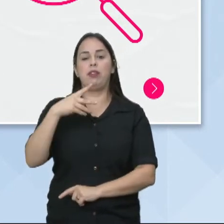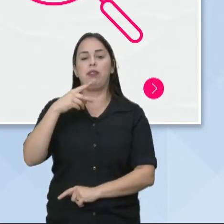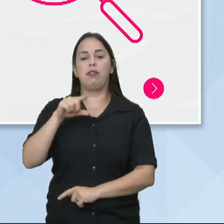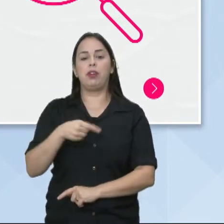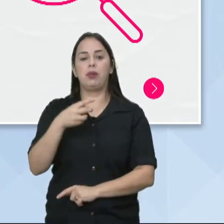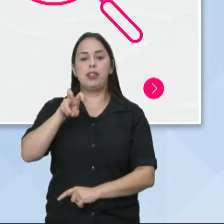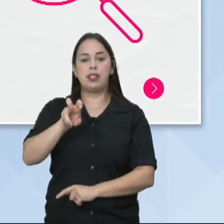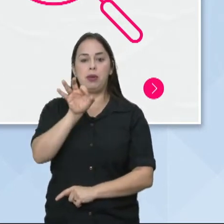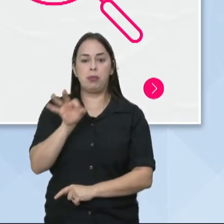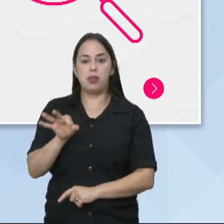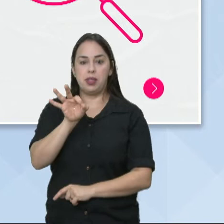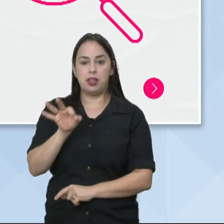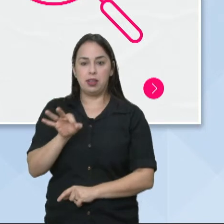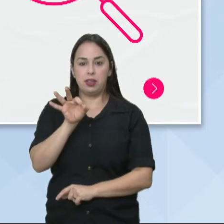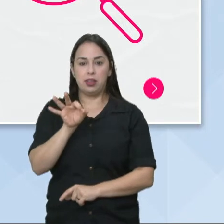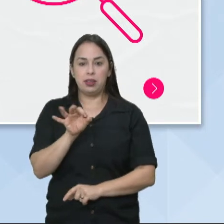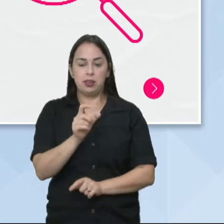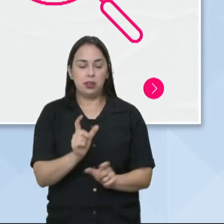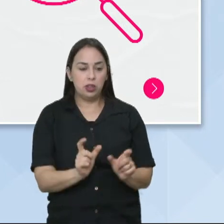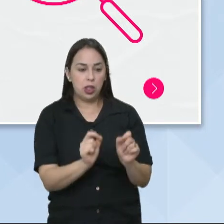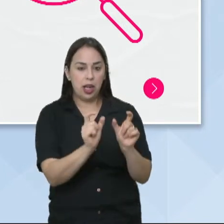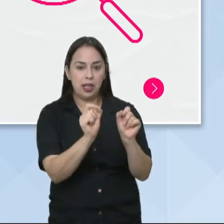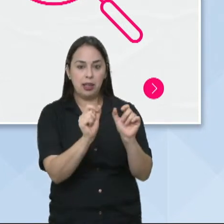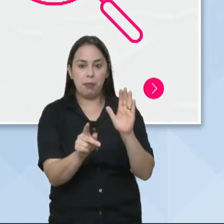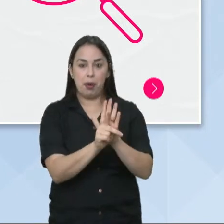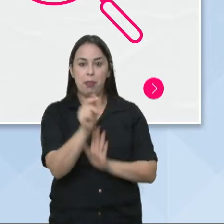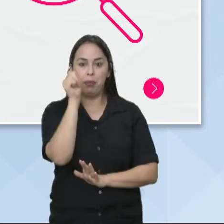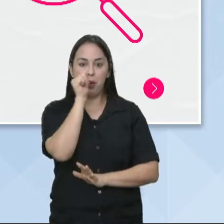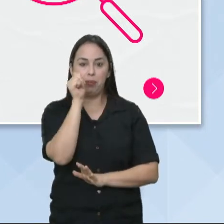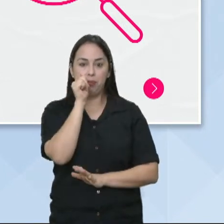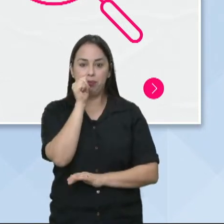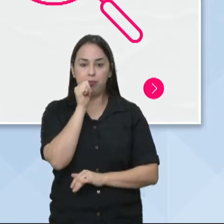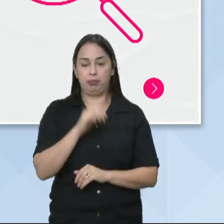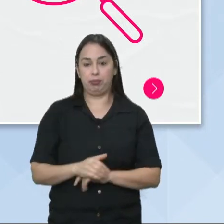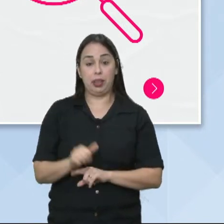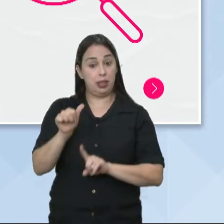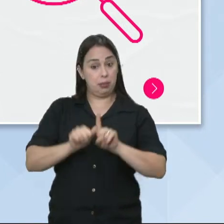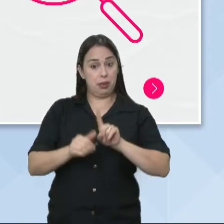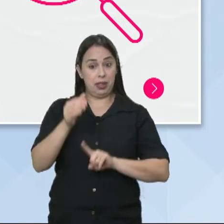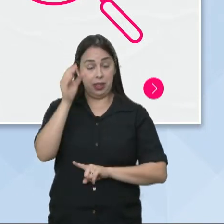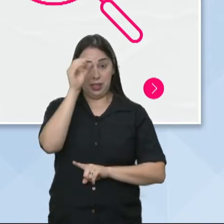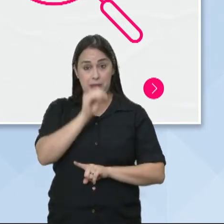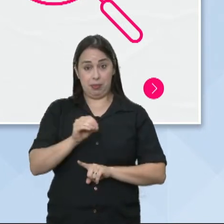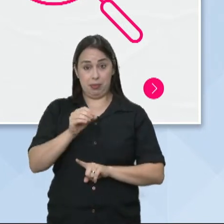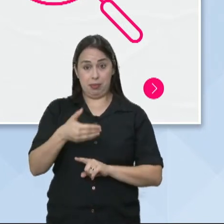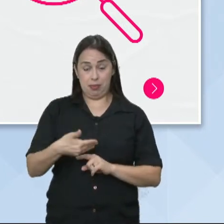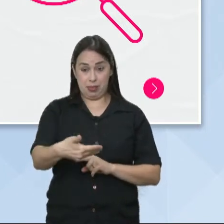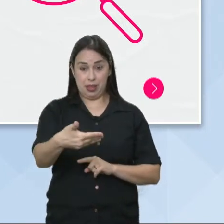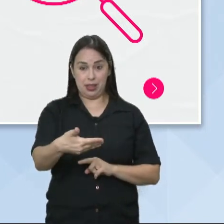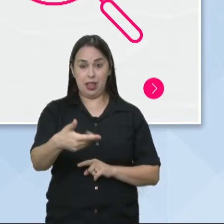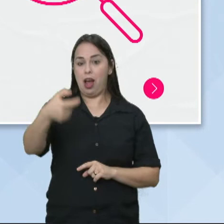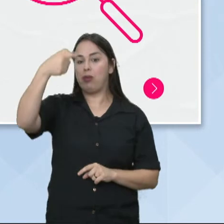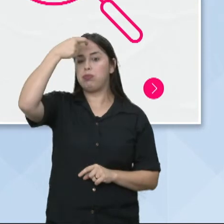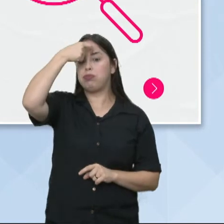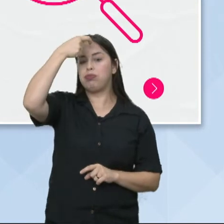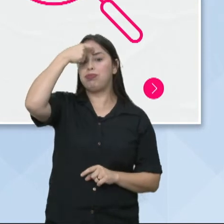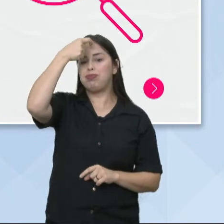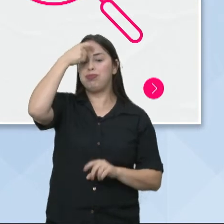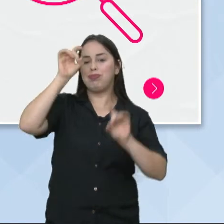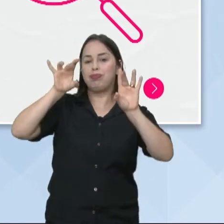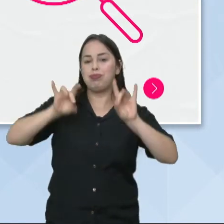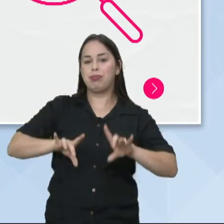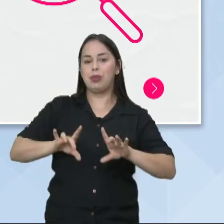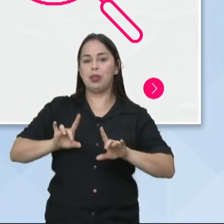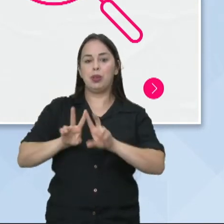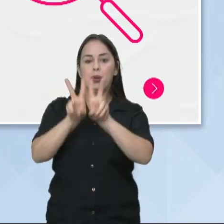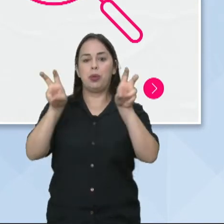24,5% dos casos novos por câncer em mulheres. Neste mês de conscientização